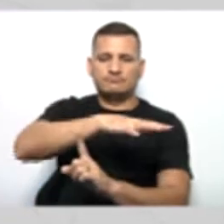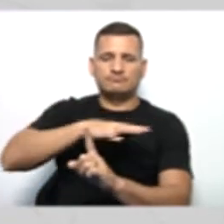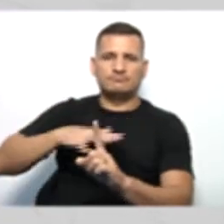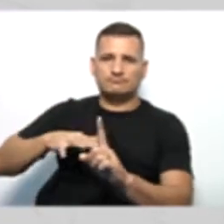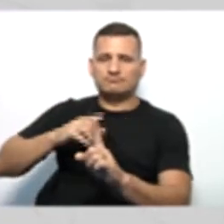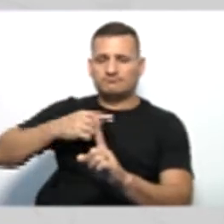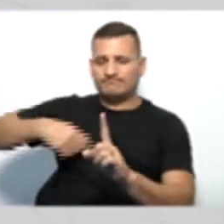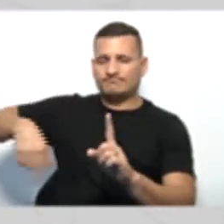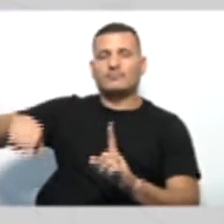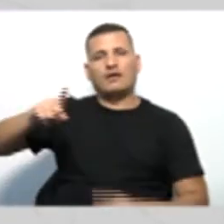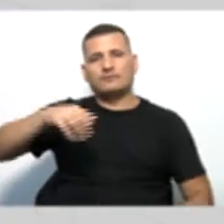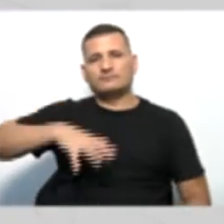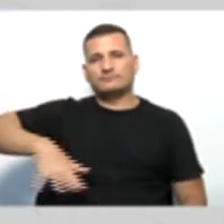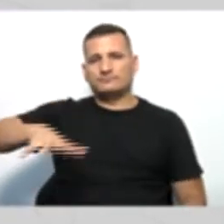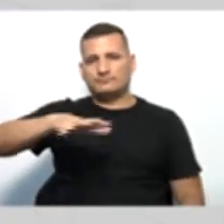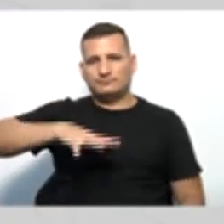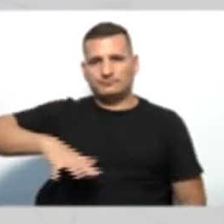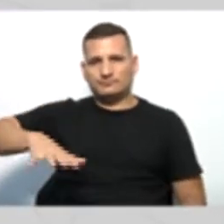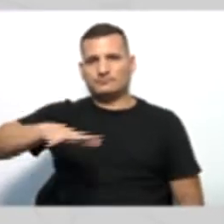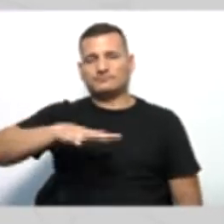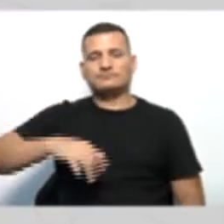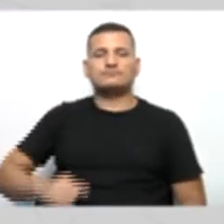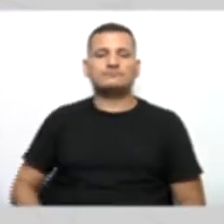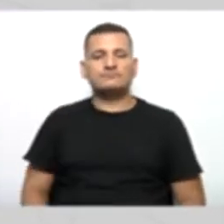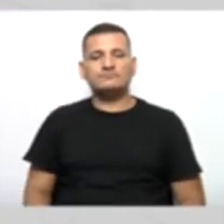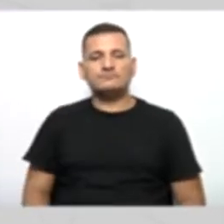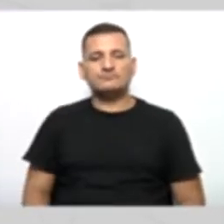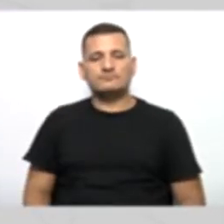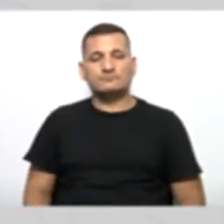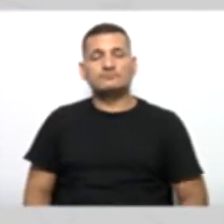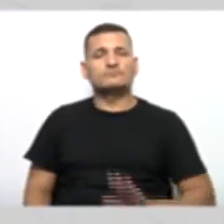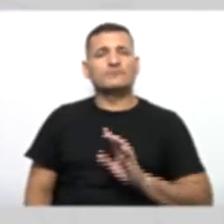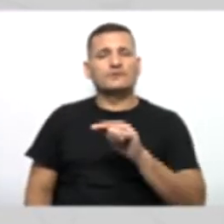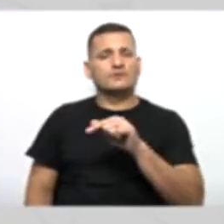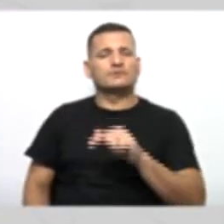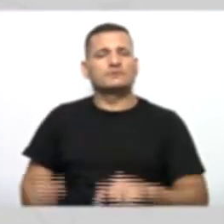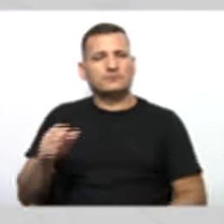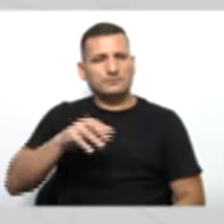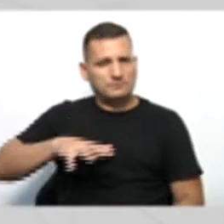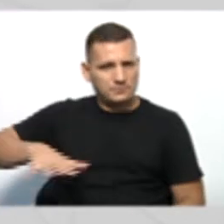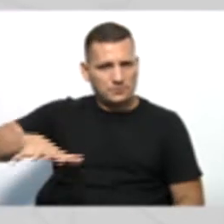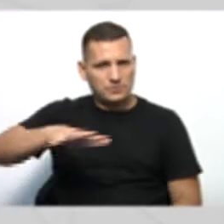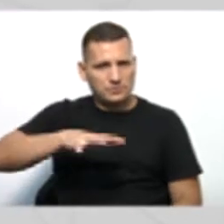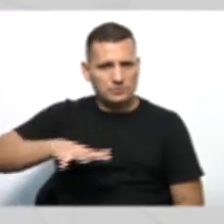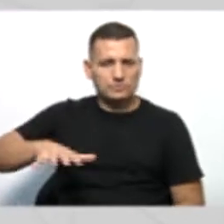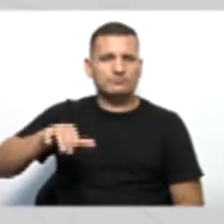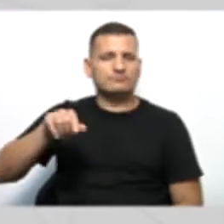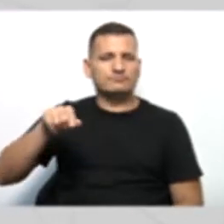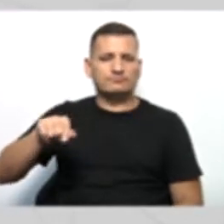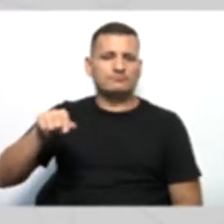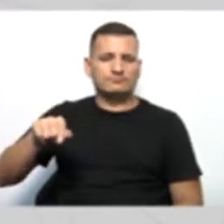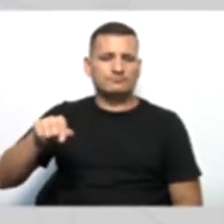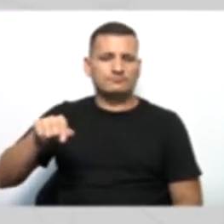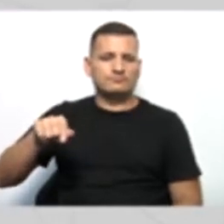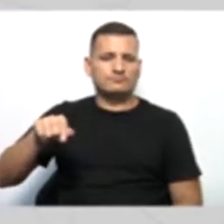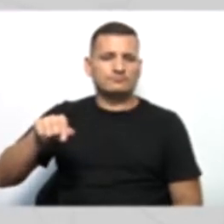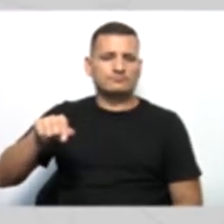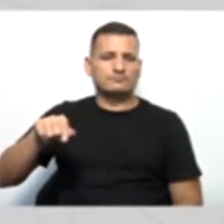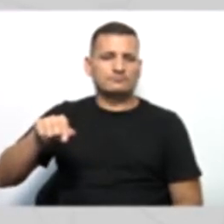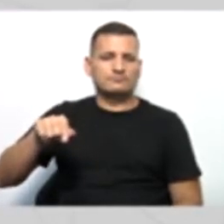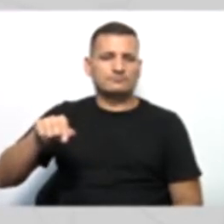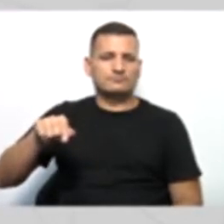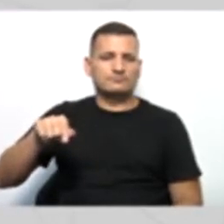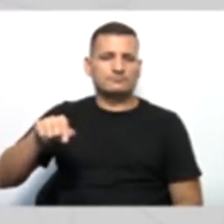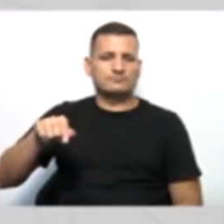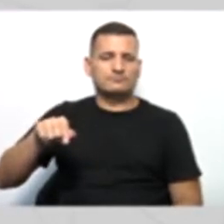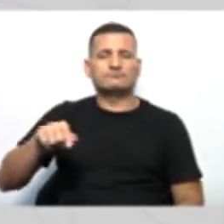faz parte do meio ambiente. E esse meio ambiente, ele influencia o que está em volta dele de